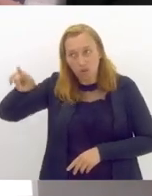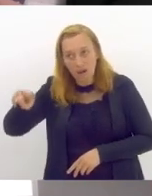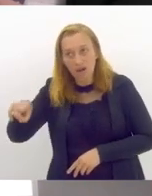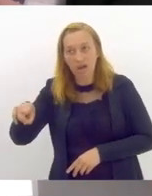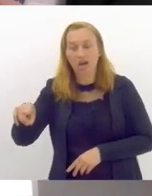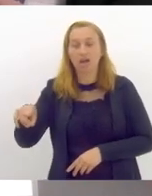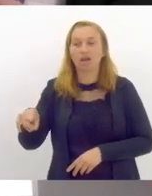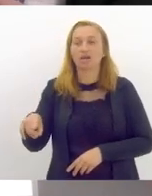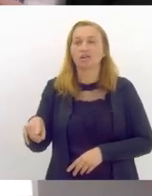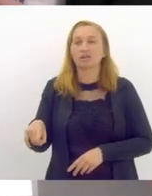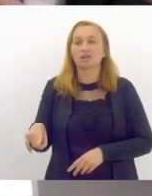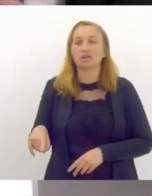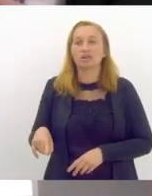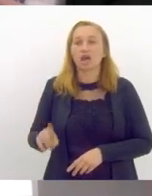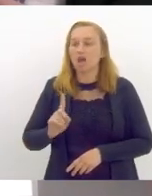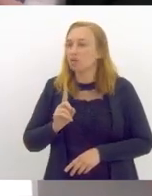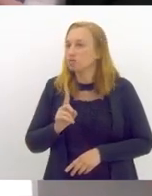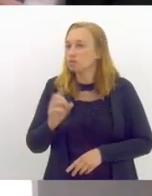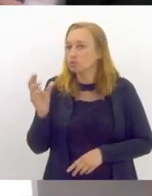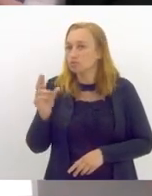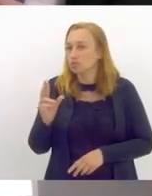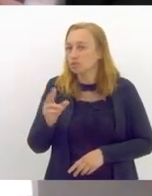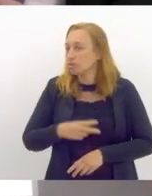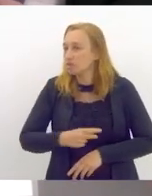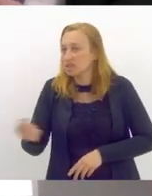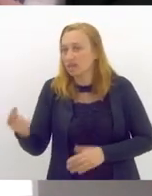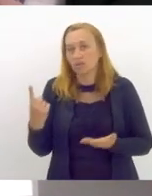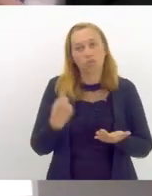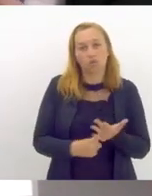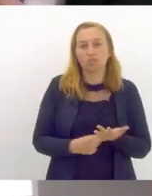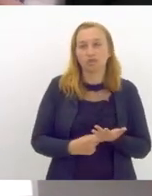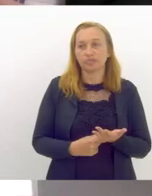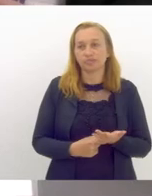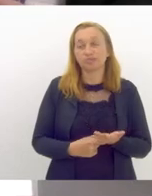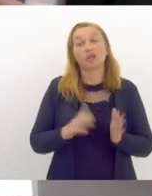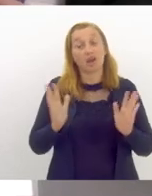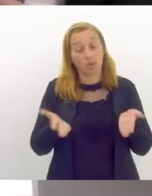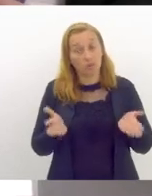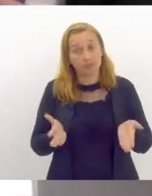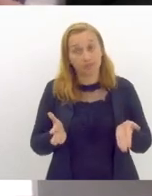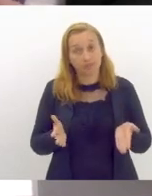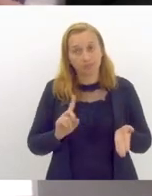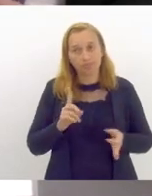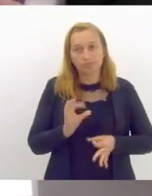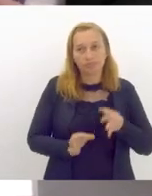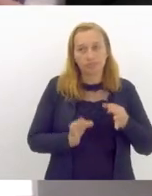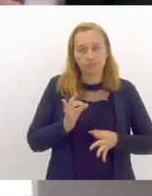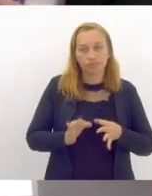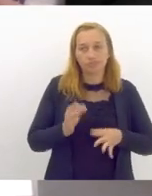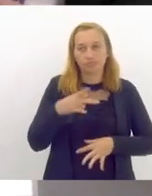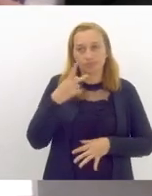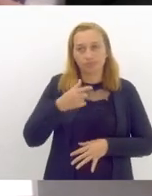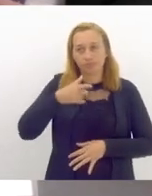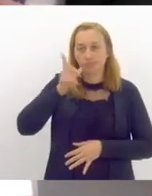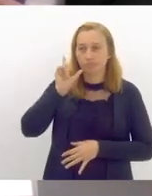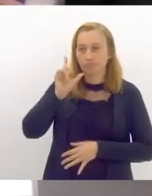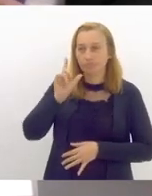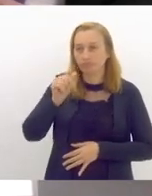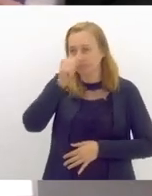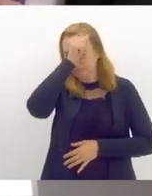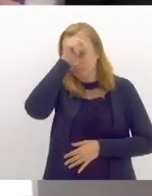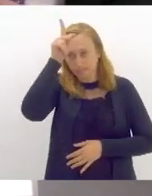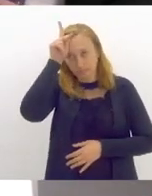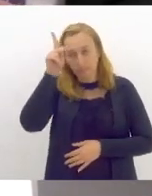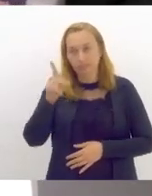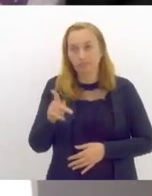lá para apanhar então eu não corro de nenhum compromisso agora não é justo também como eu disse ontem uma pessoa com prefeito